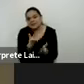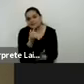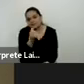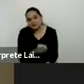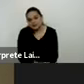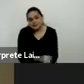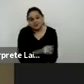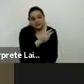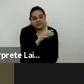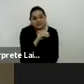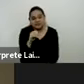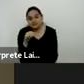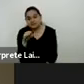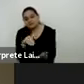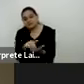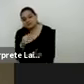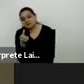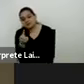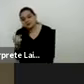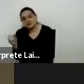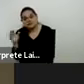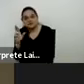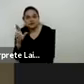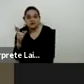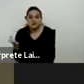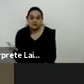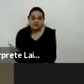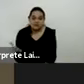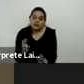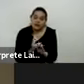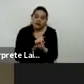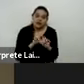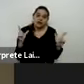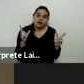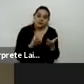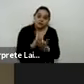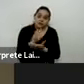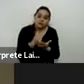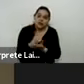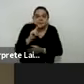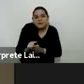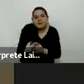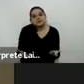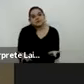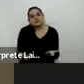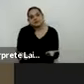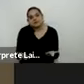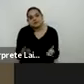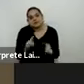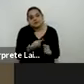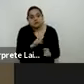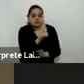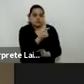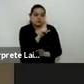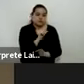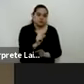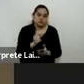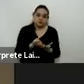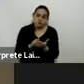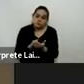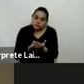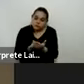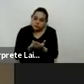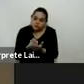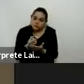600. Então, evidentemente, que o consumo vai diminuir mais ainda e, portanto, vai solapar uma perspectiva